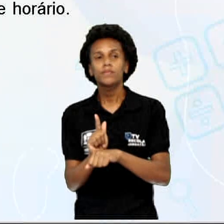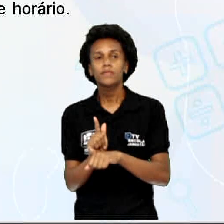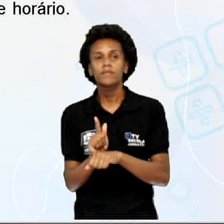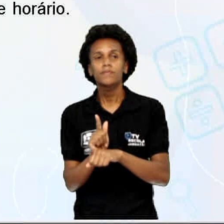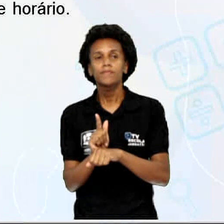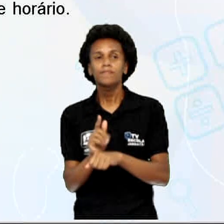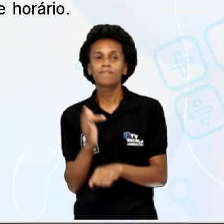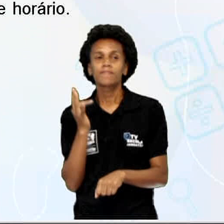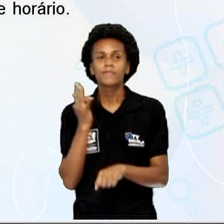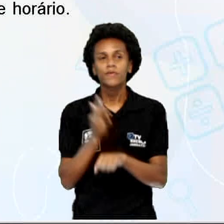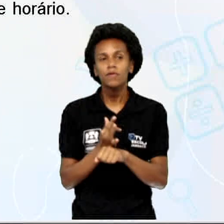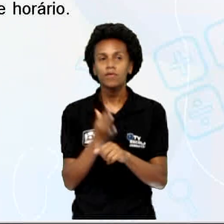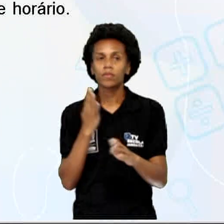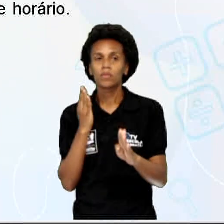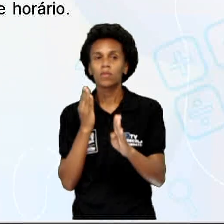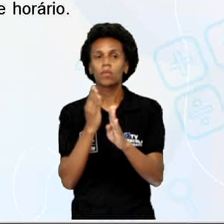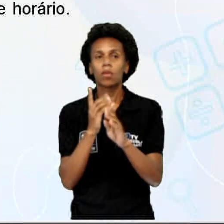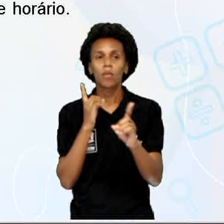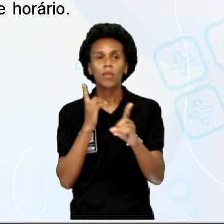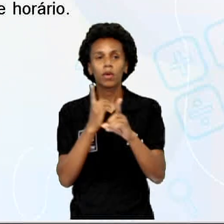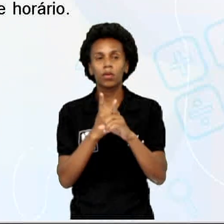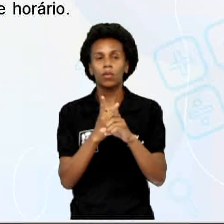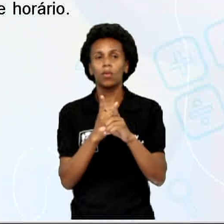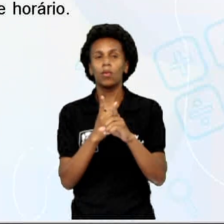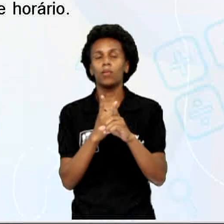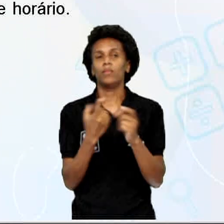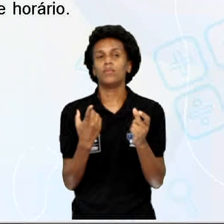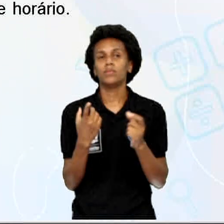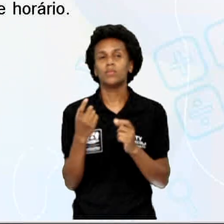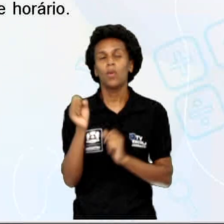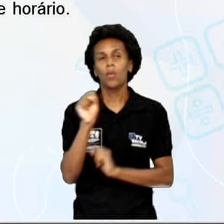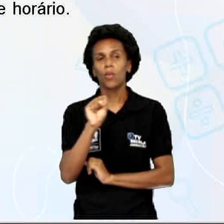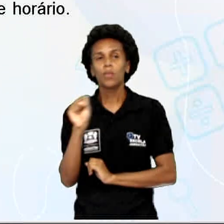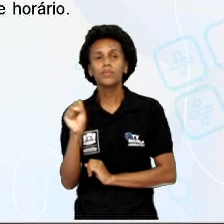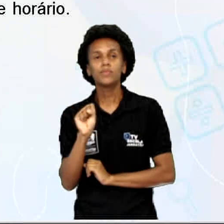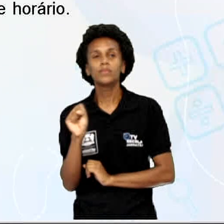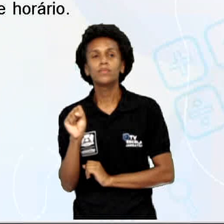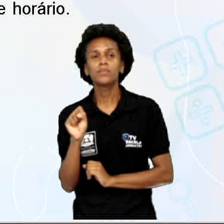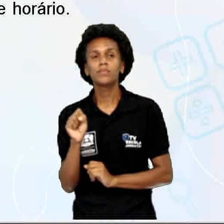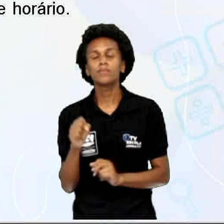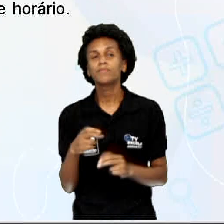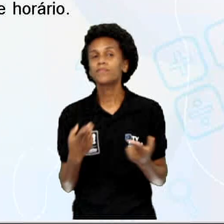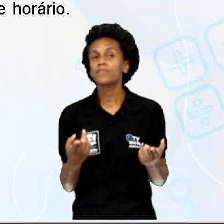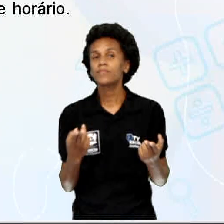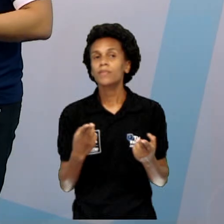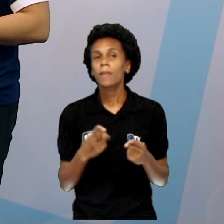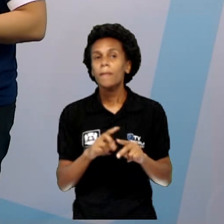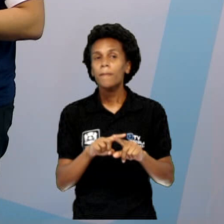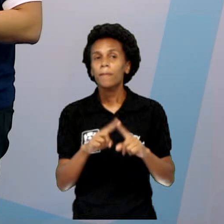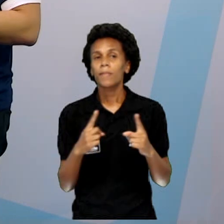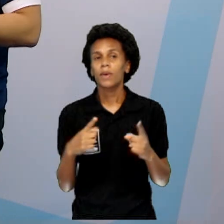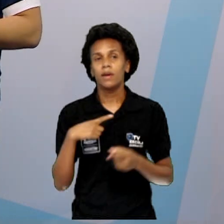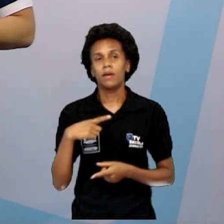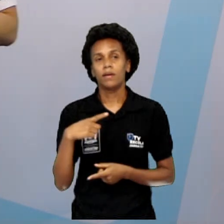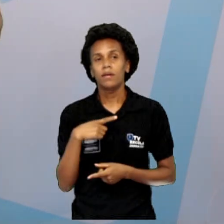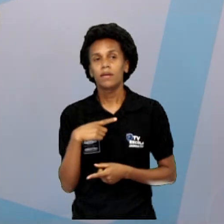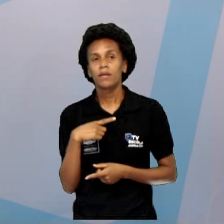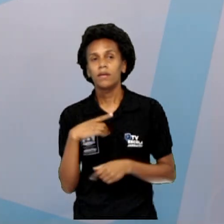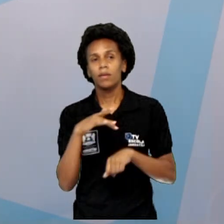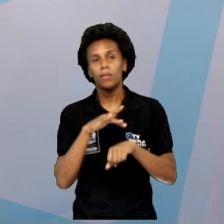faltou ao encontro com os sócios. No entanto, esteve com problemas de saúde. Olha só, no entanto, dá uma ideia